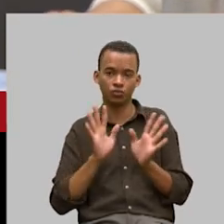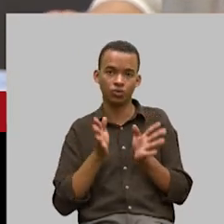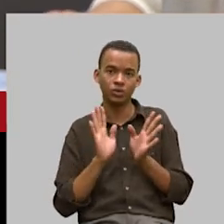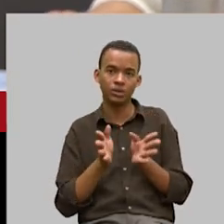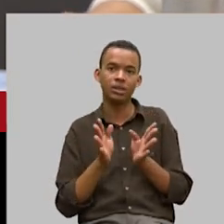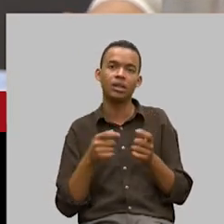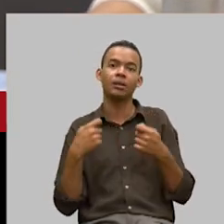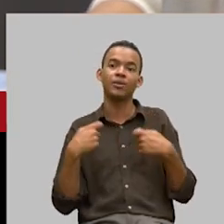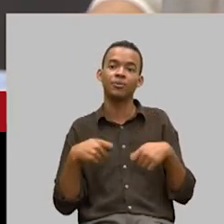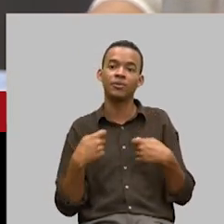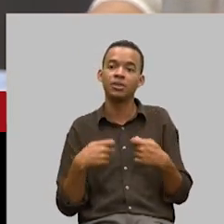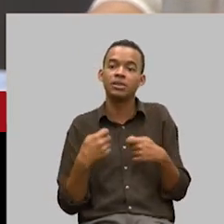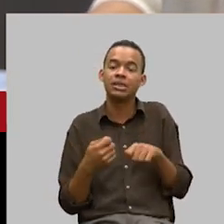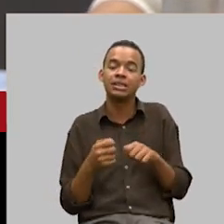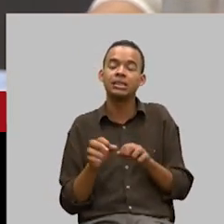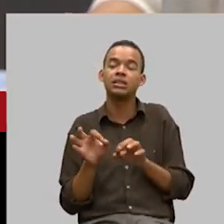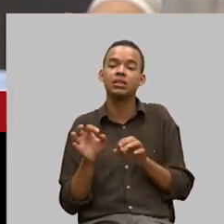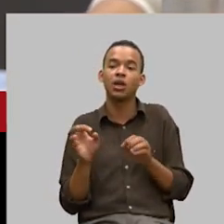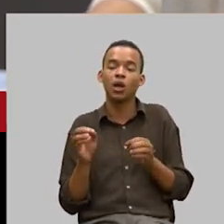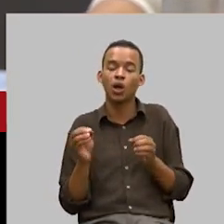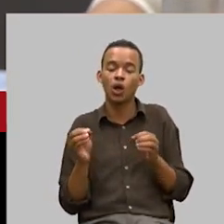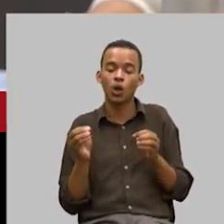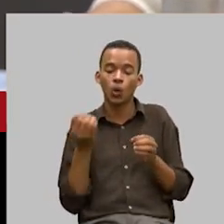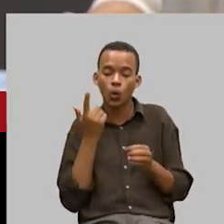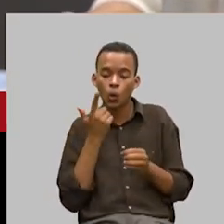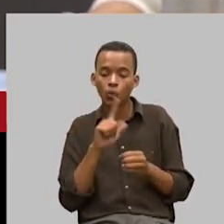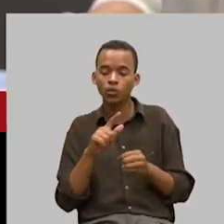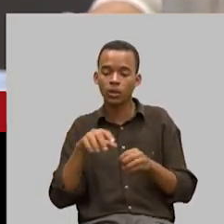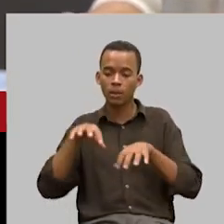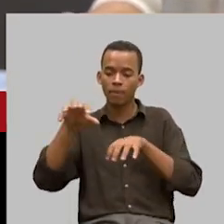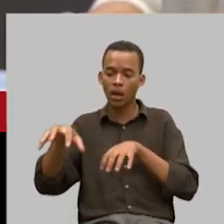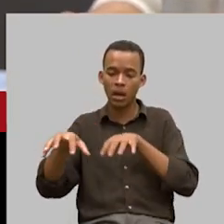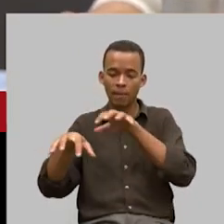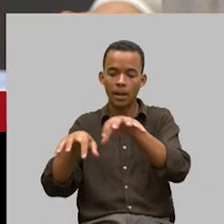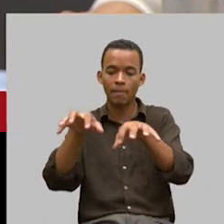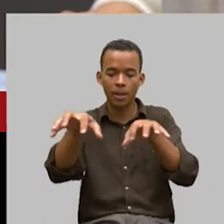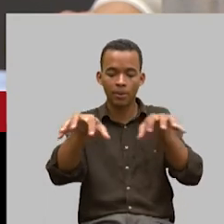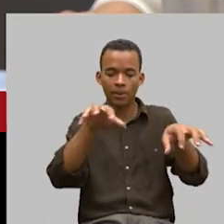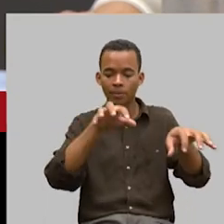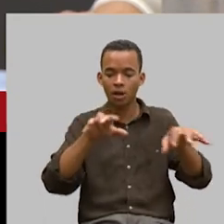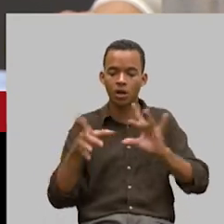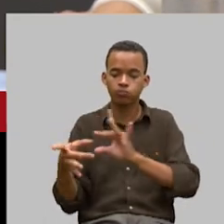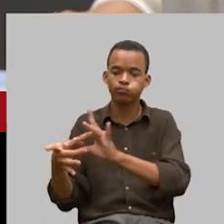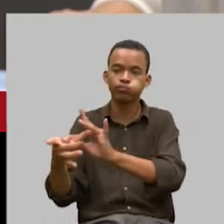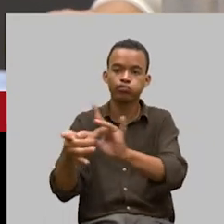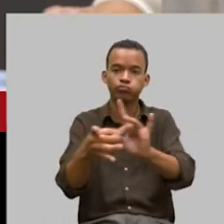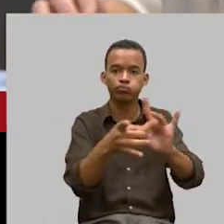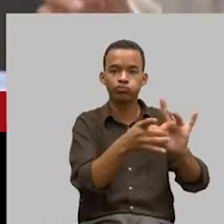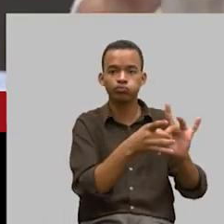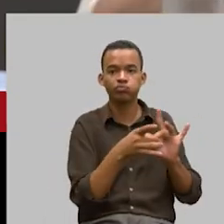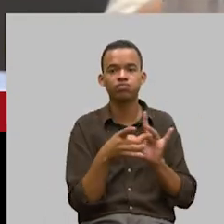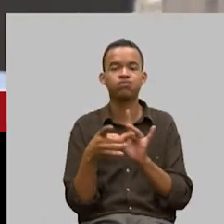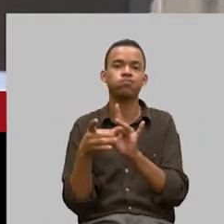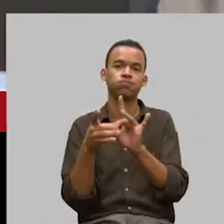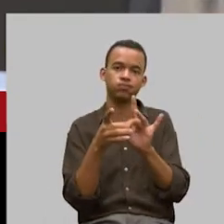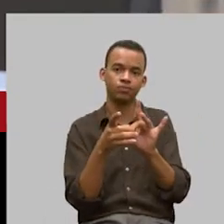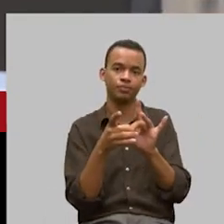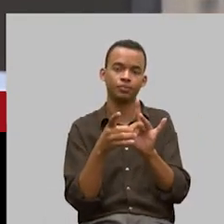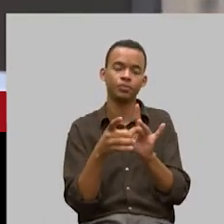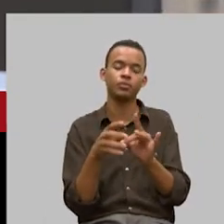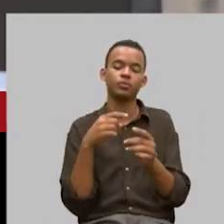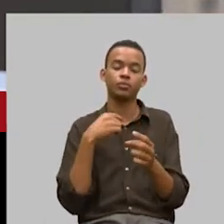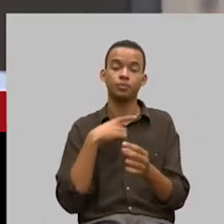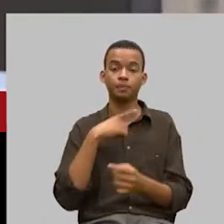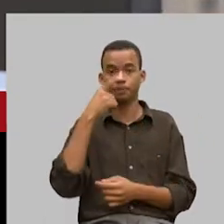intersetorialidade então Eh para mim esse tripé reforma agrária acesso a